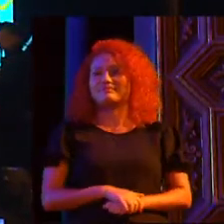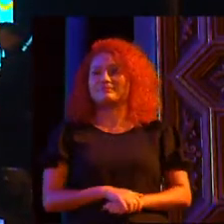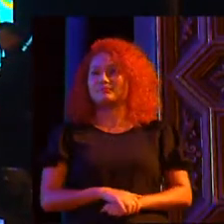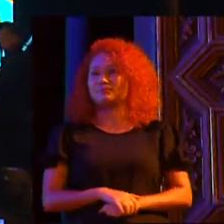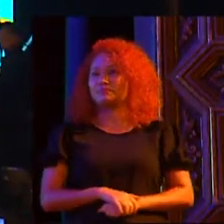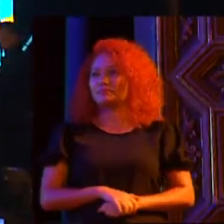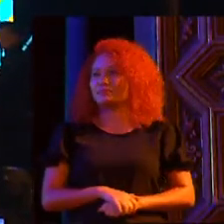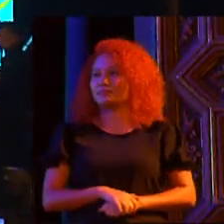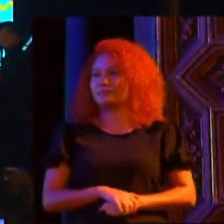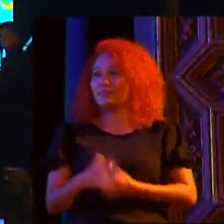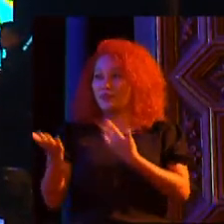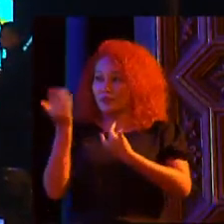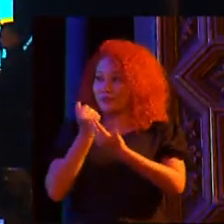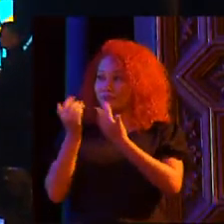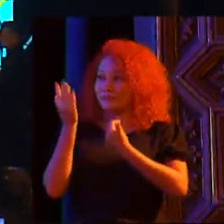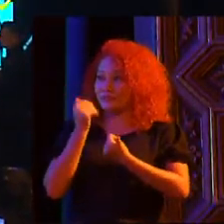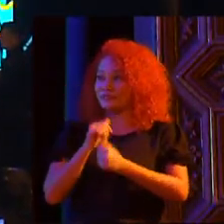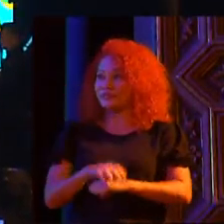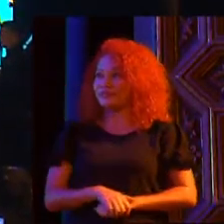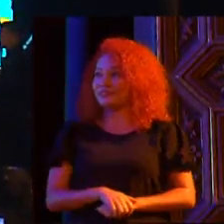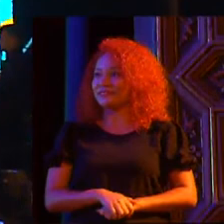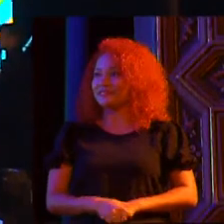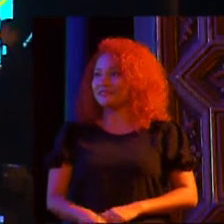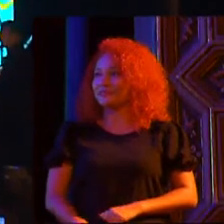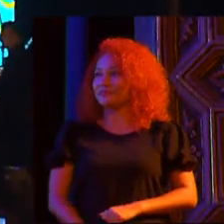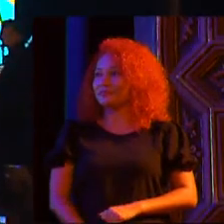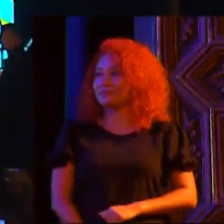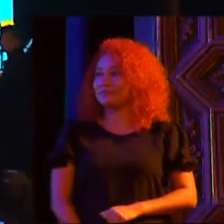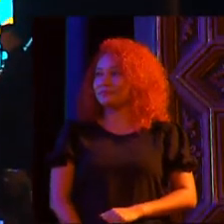Pode chegar. Pode chegar, Bruna, Pelé.